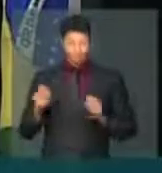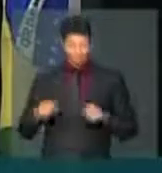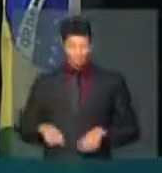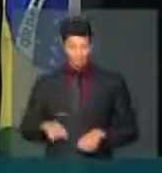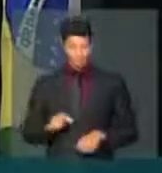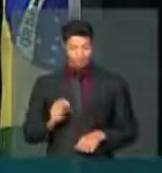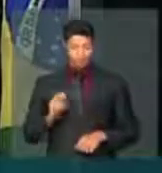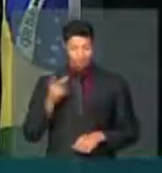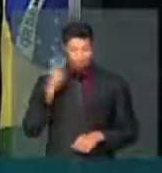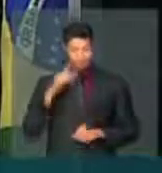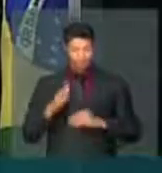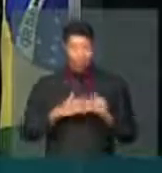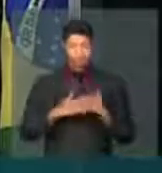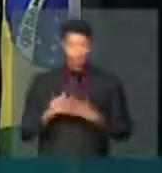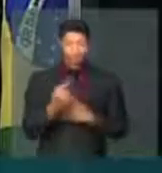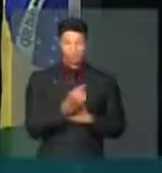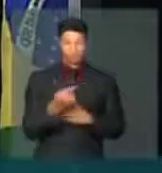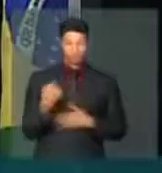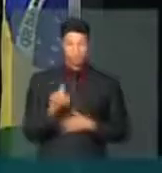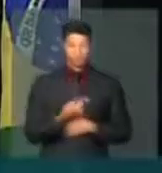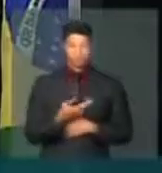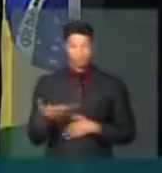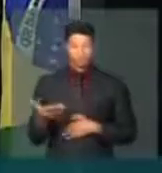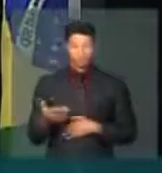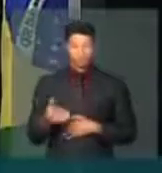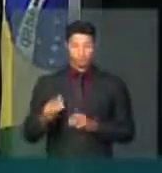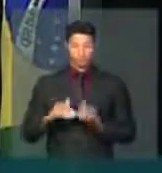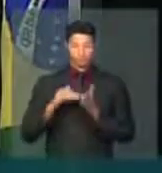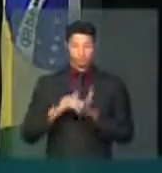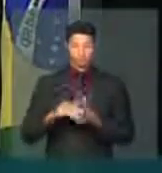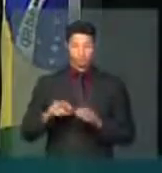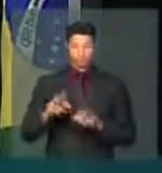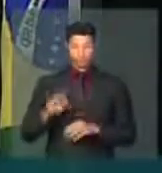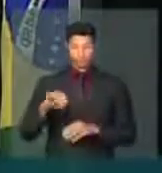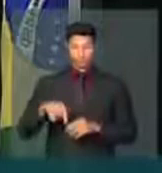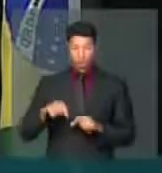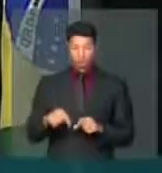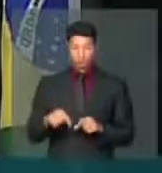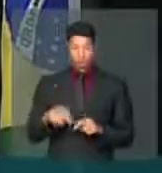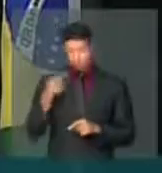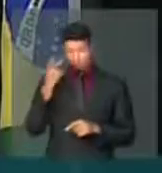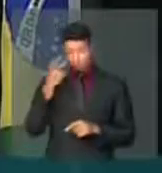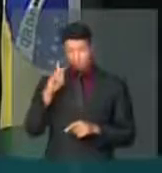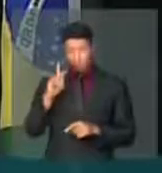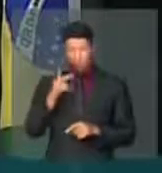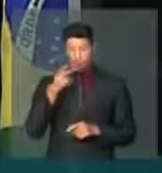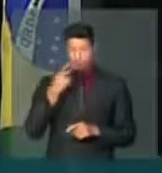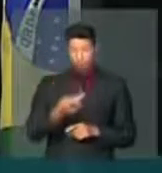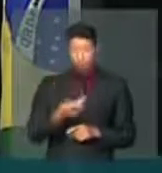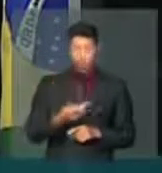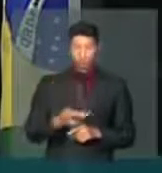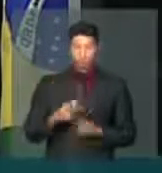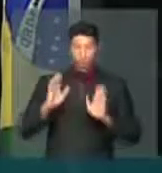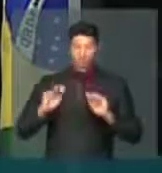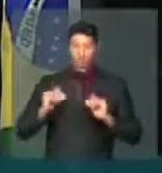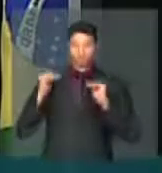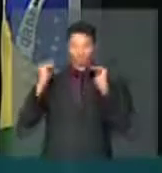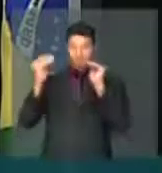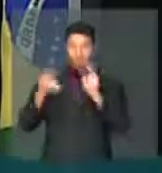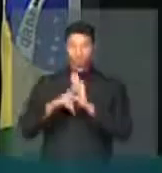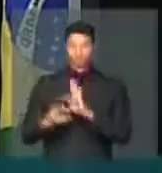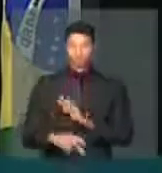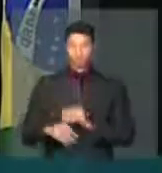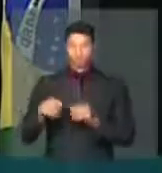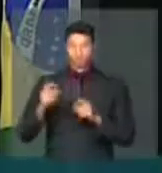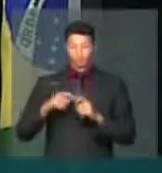desnecessário para qualquer um de nós subirmos a uma tribuna para falarmos dos avanços